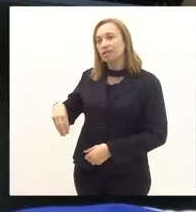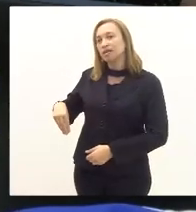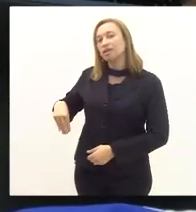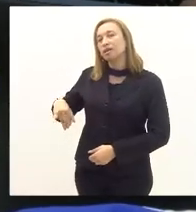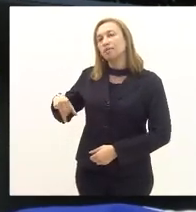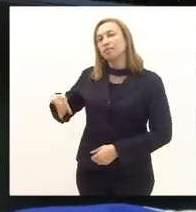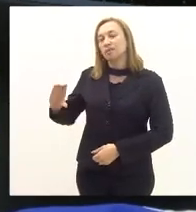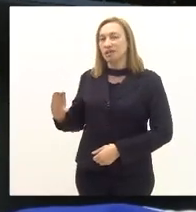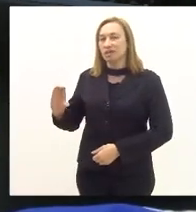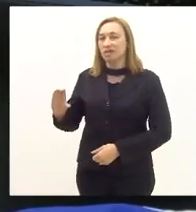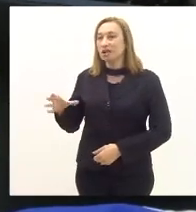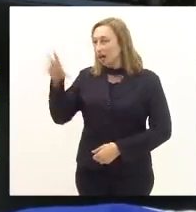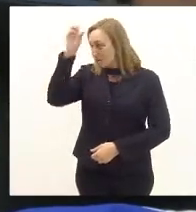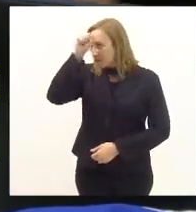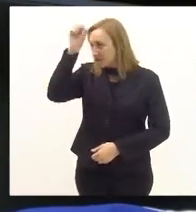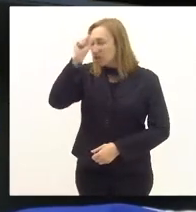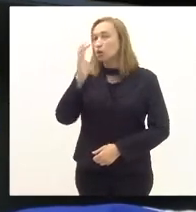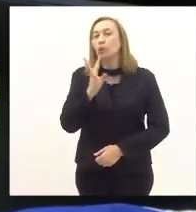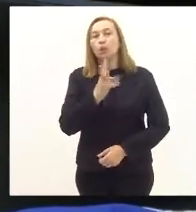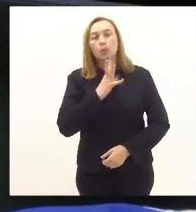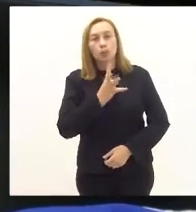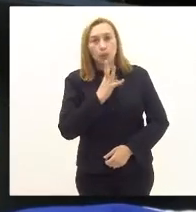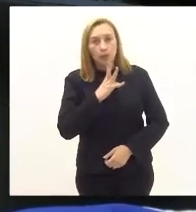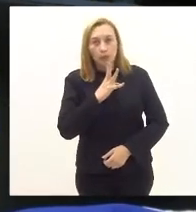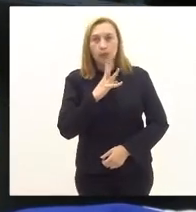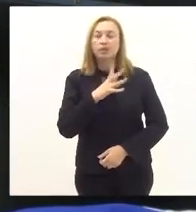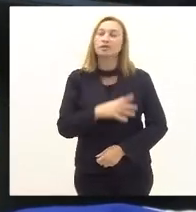bastante. E reconheço